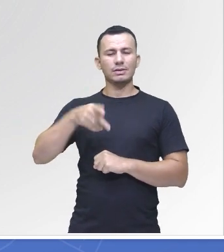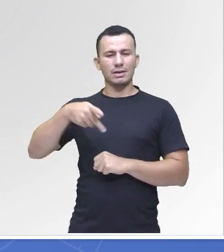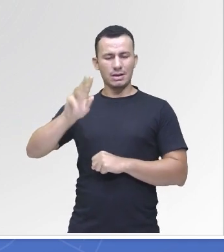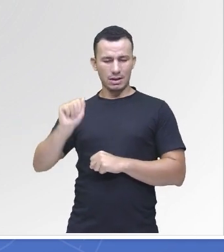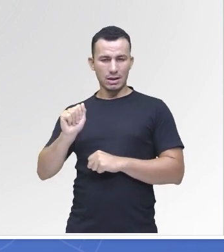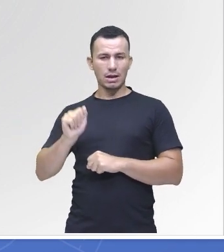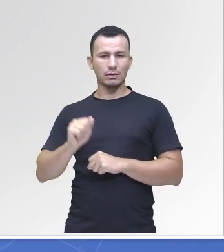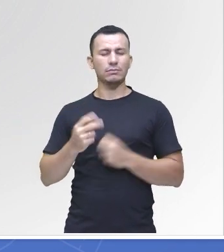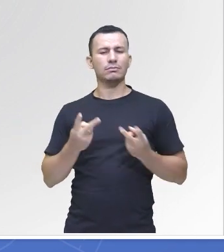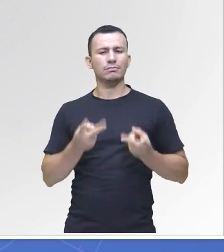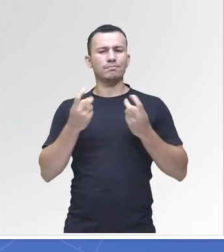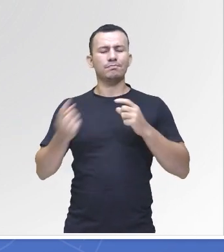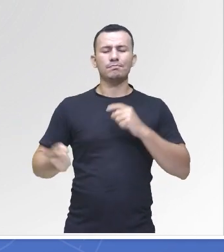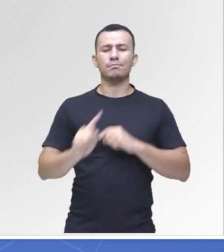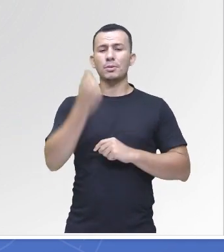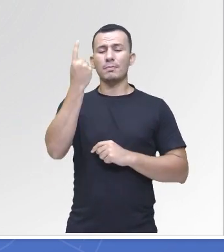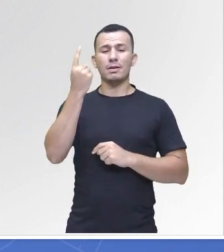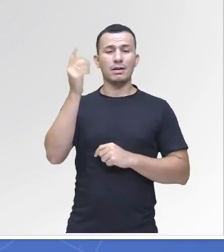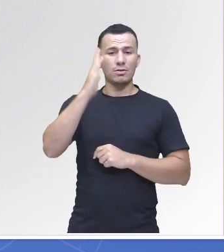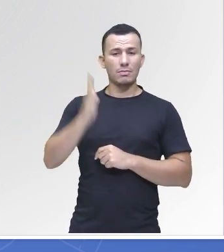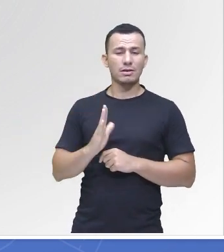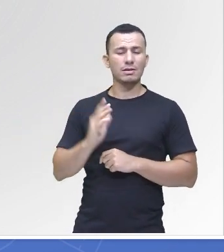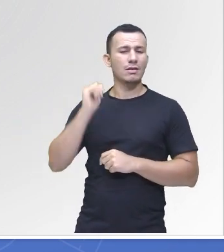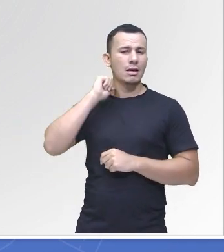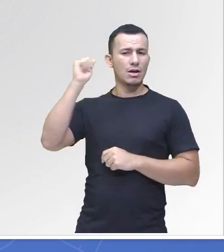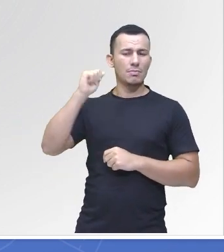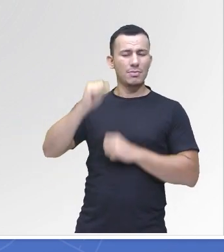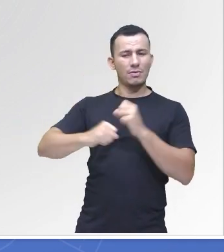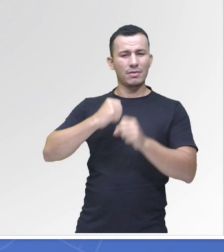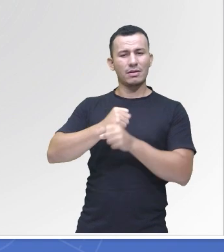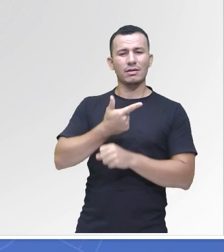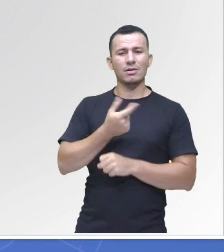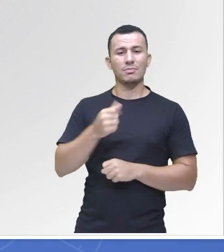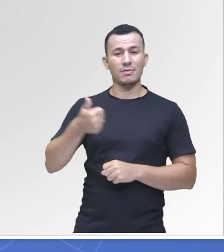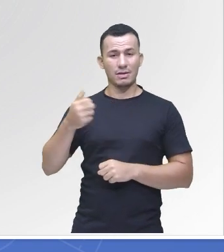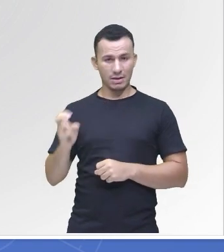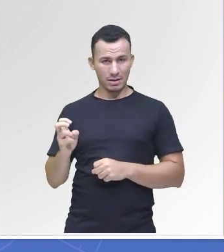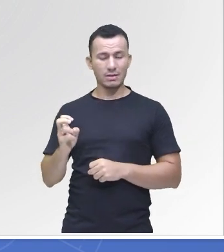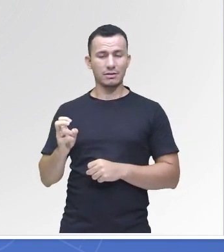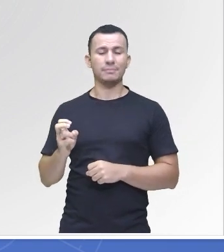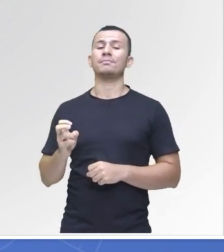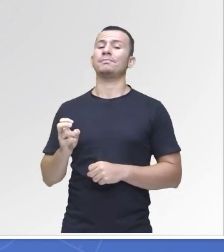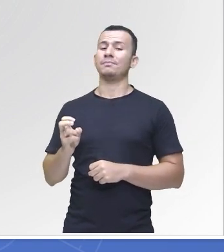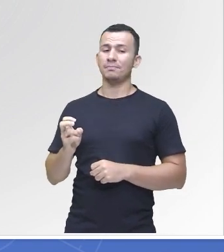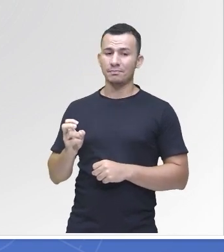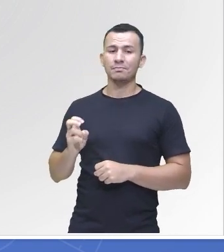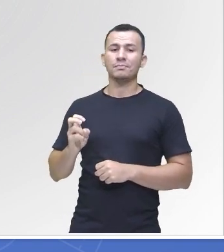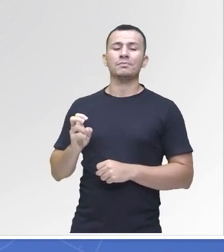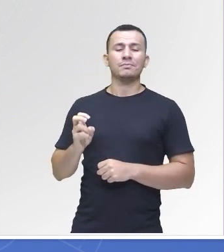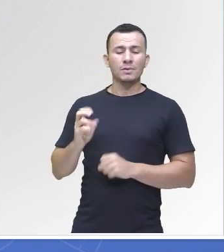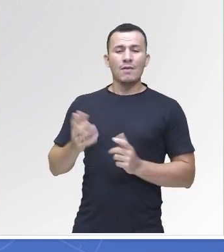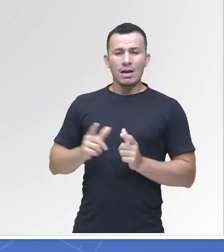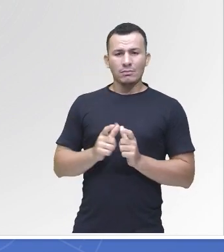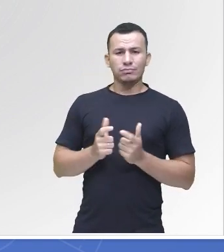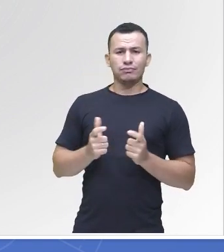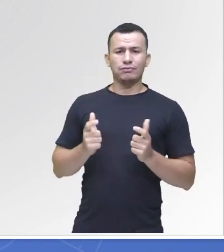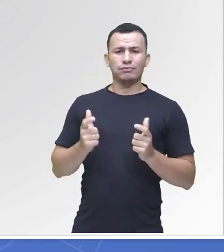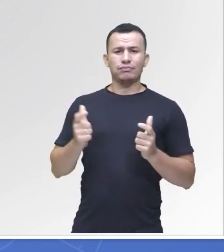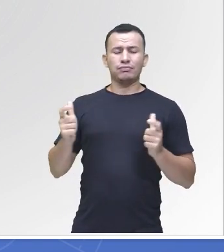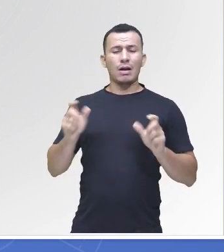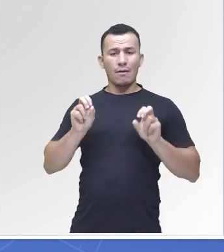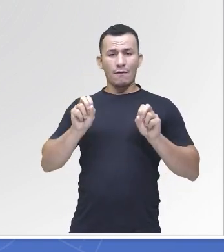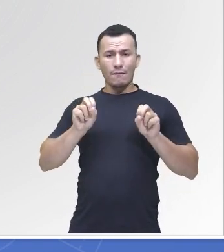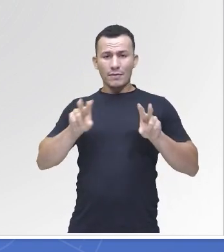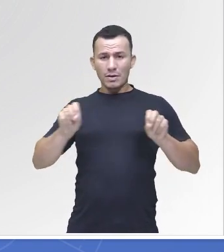foi identificado pela primeira vez no Brasil em abril de 2015. E aí é crescente a evidência de que o vírus pode